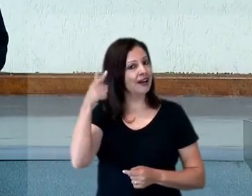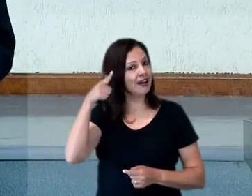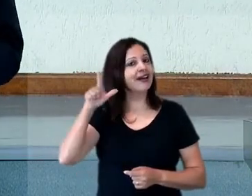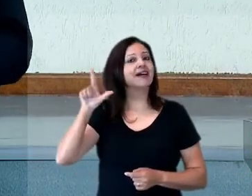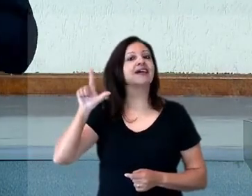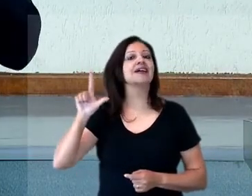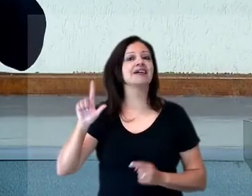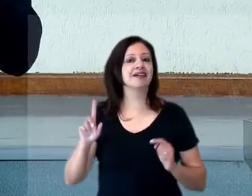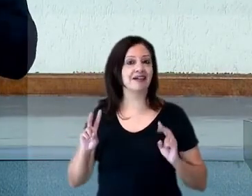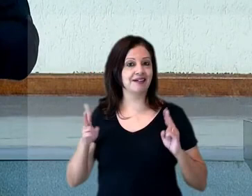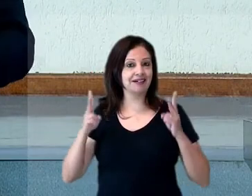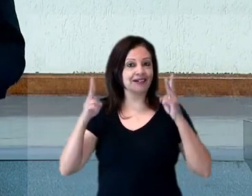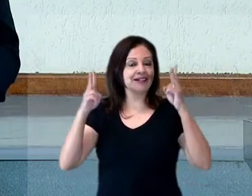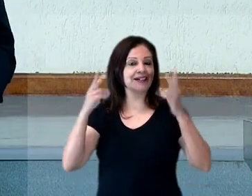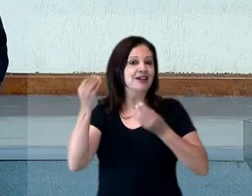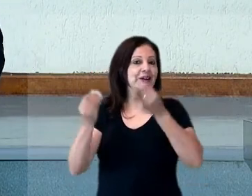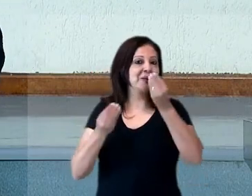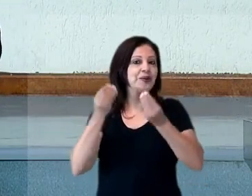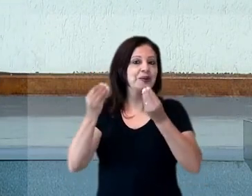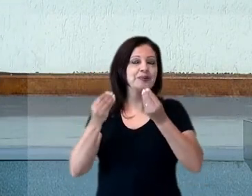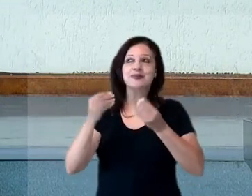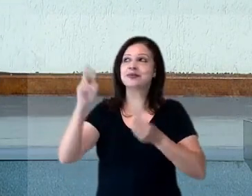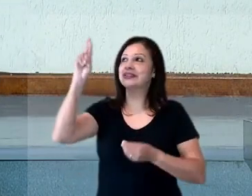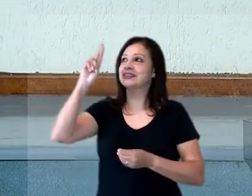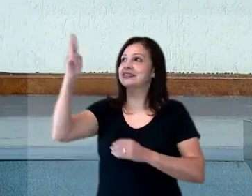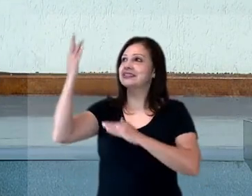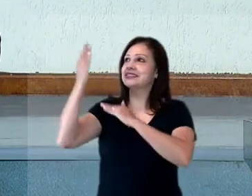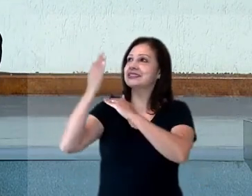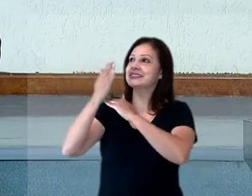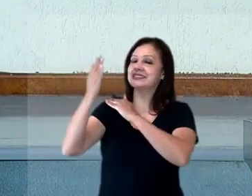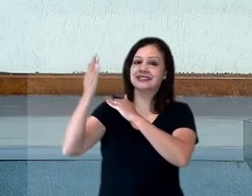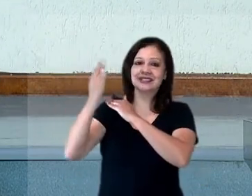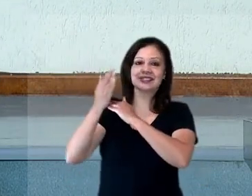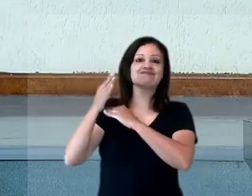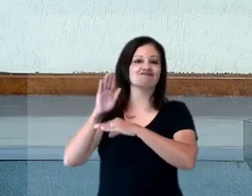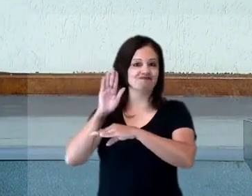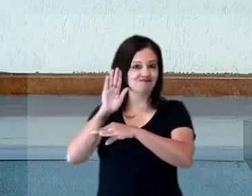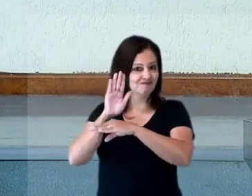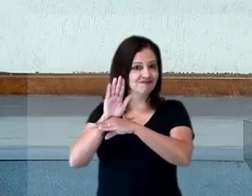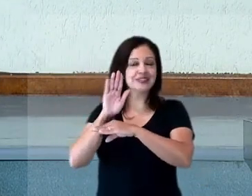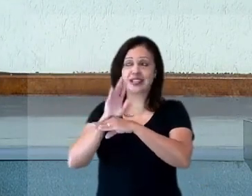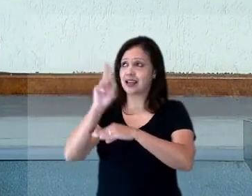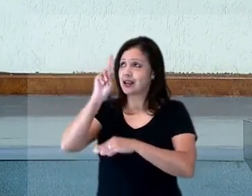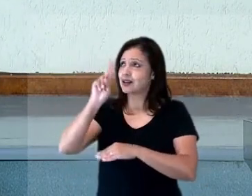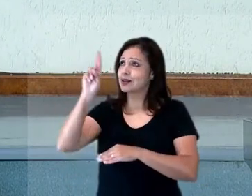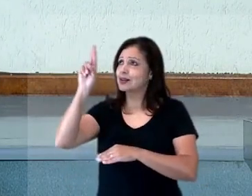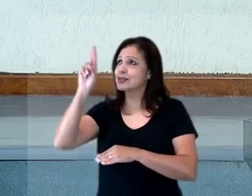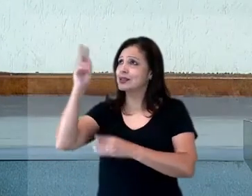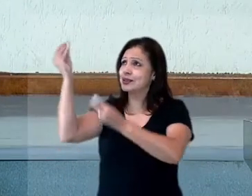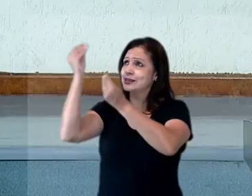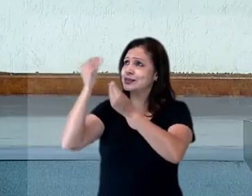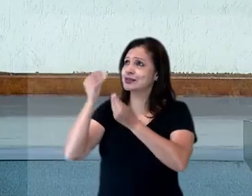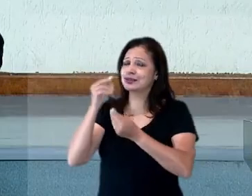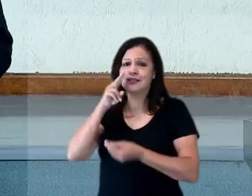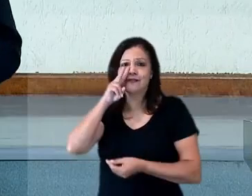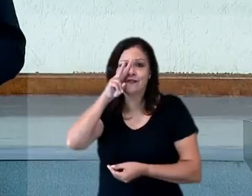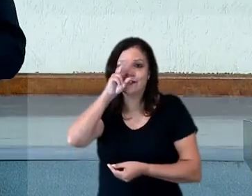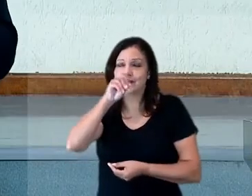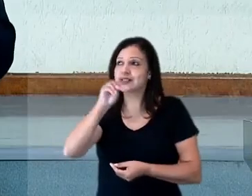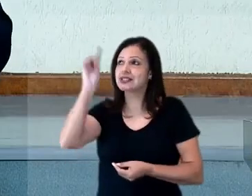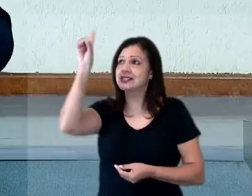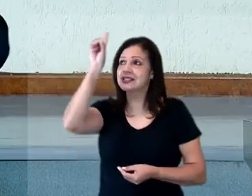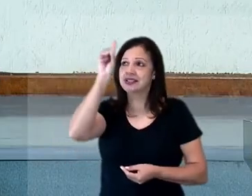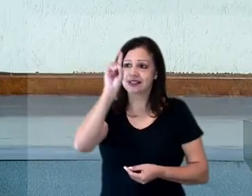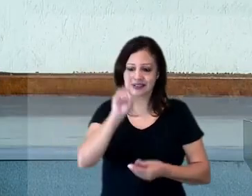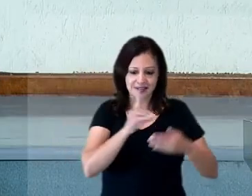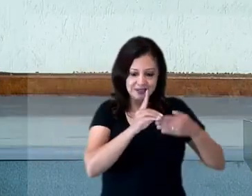é possível porque o Senhor nos ajuda, o Senhor nos sustenta, o Senhor é que nos suporta, é que nos conduz. E